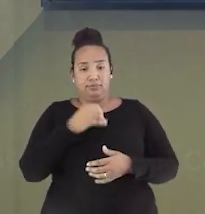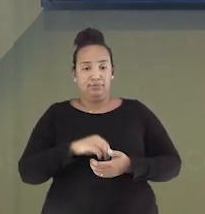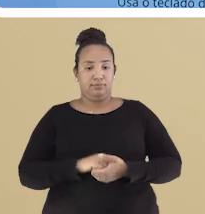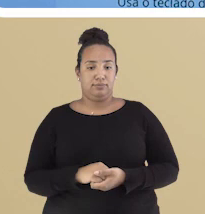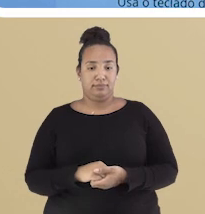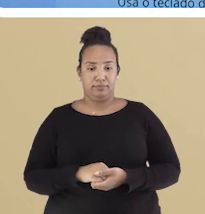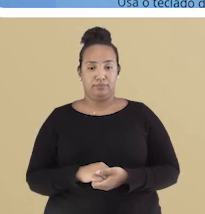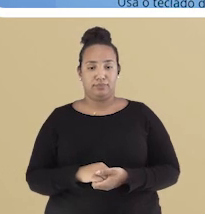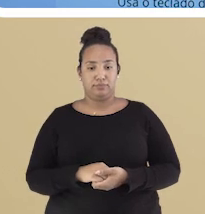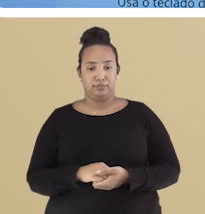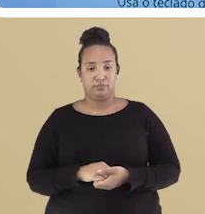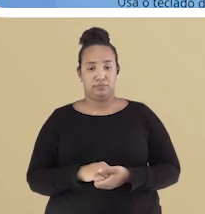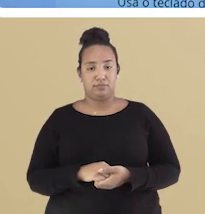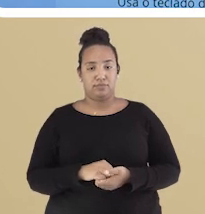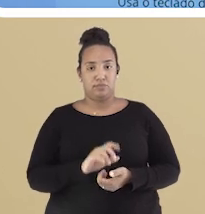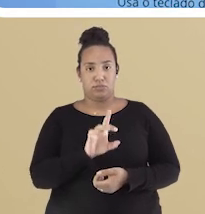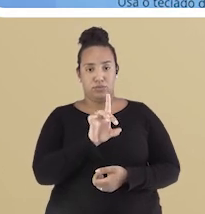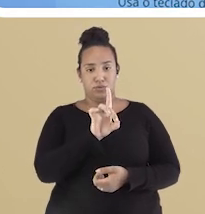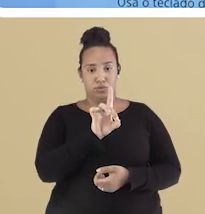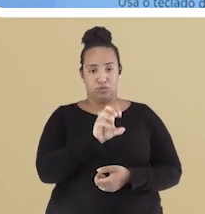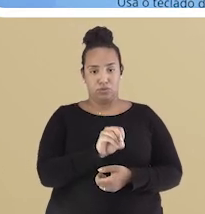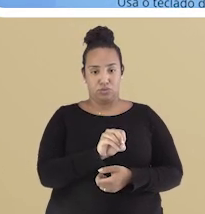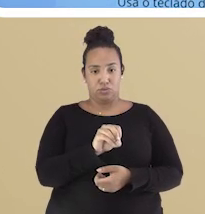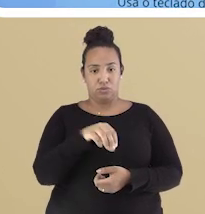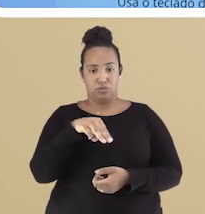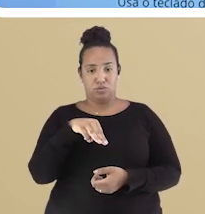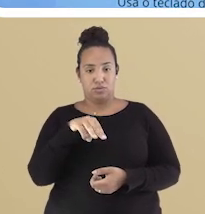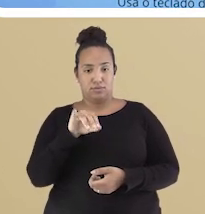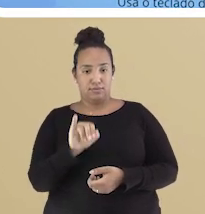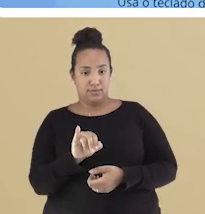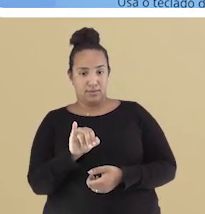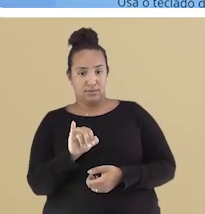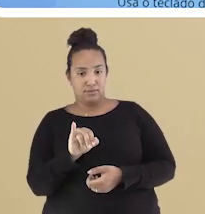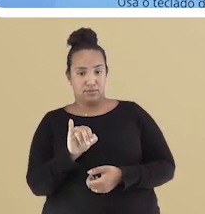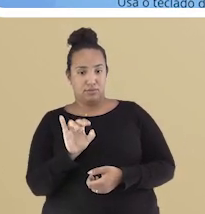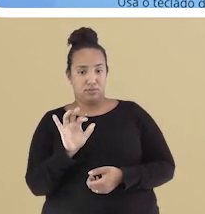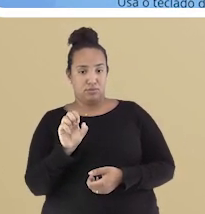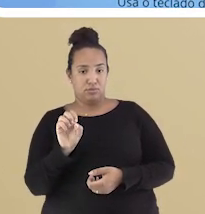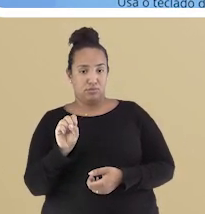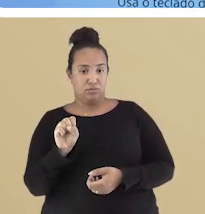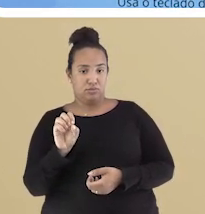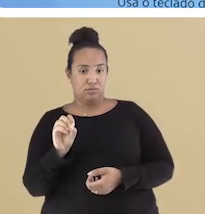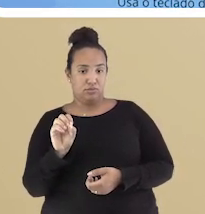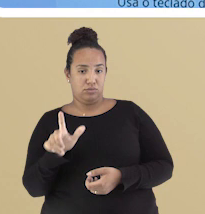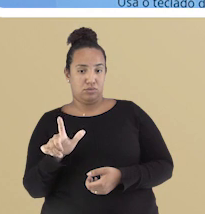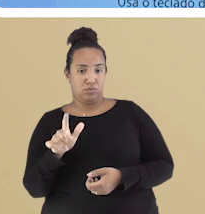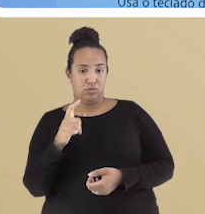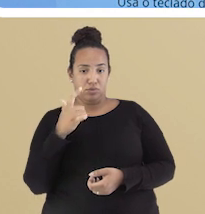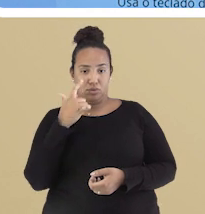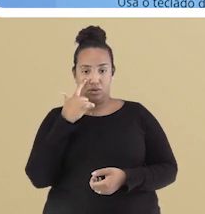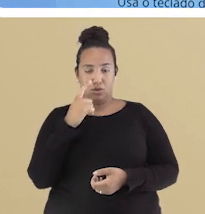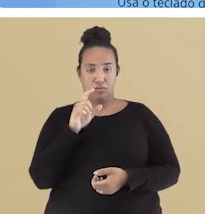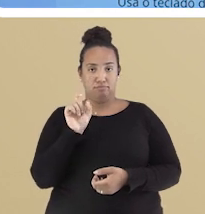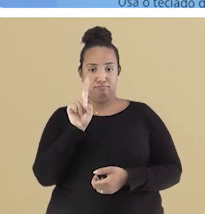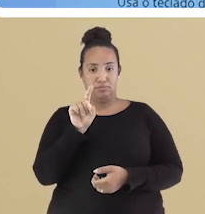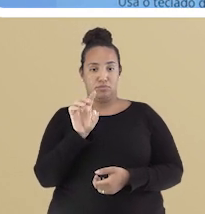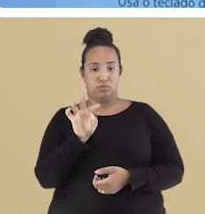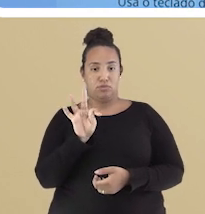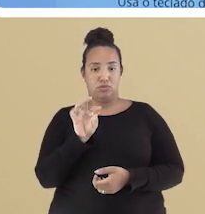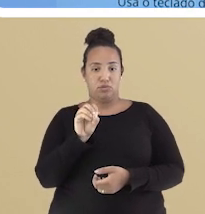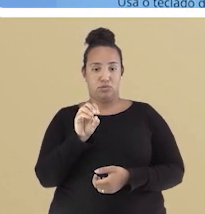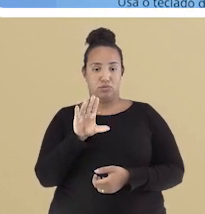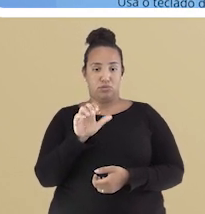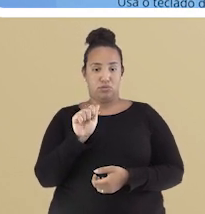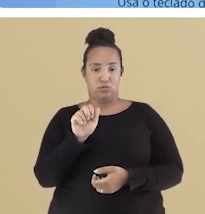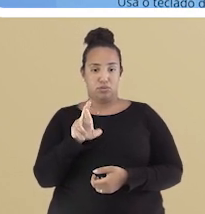simultaneamente por exemplo eu vou escolher aqui o dó vou escolher o mi e vou escolher o sol aí eu